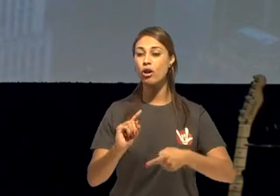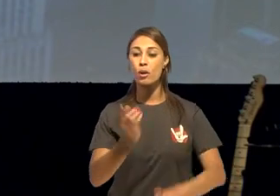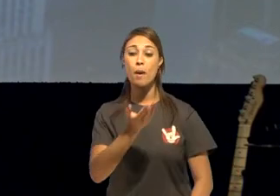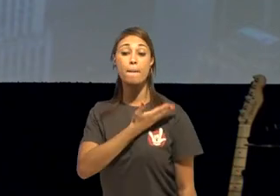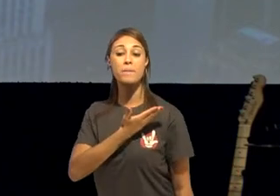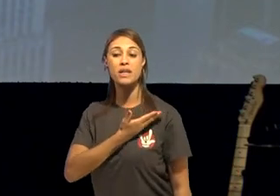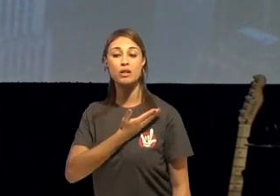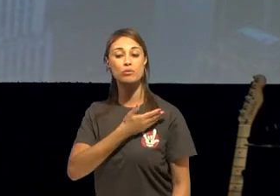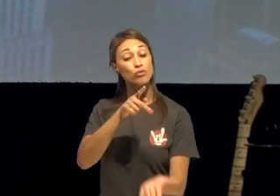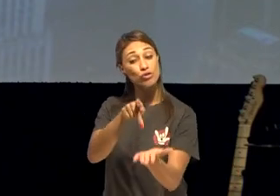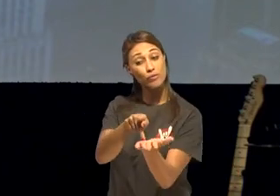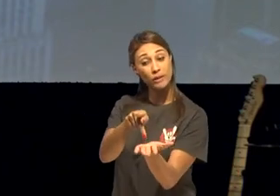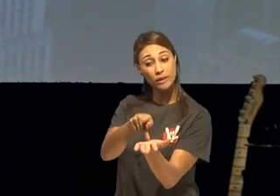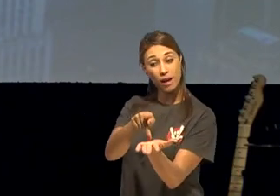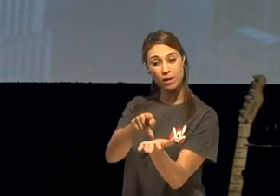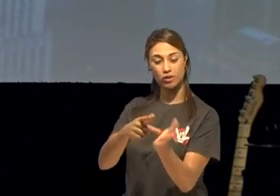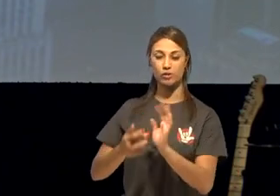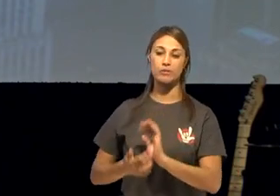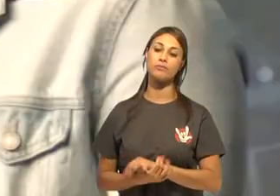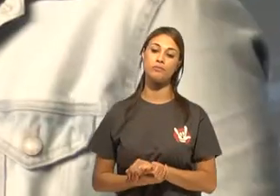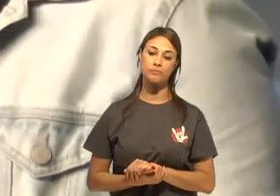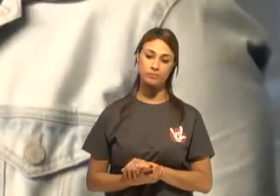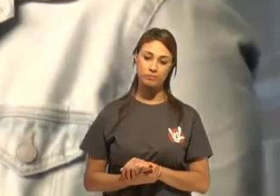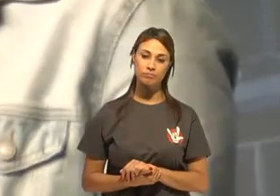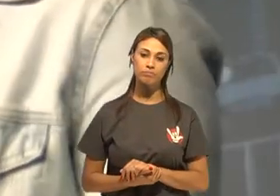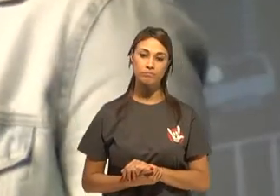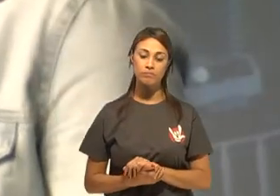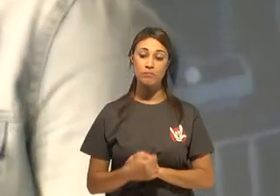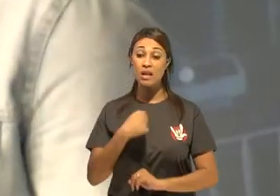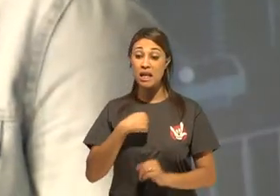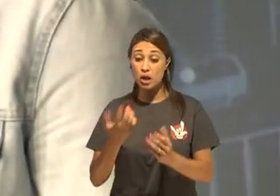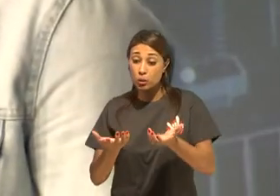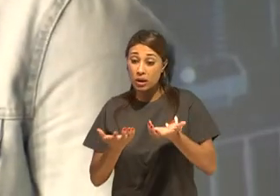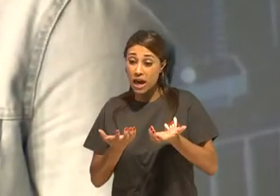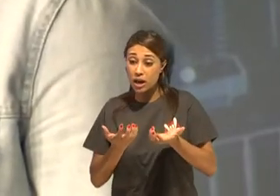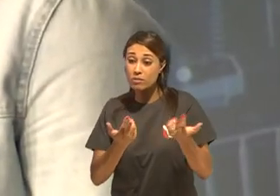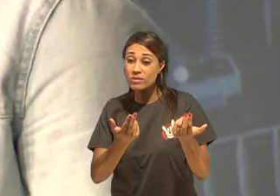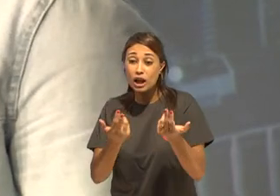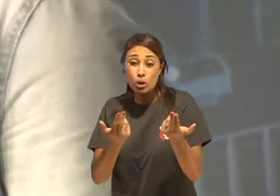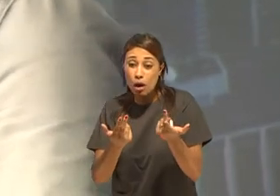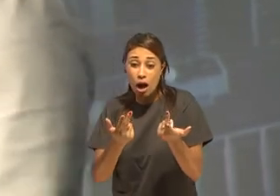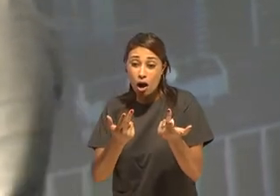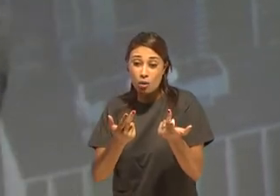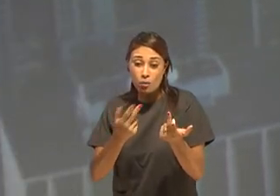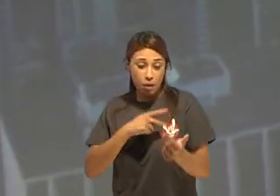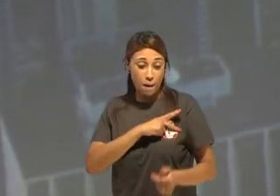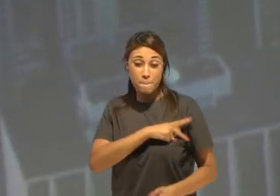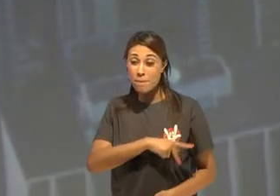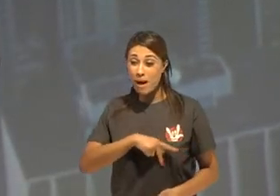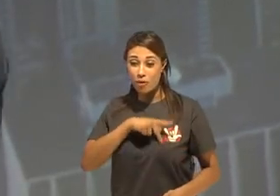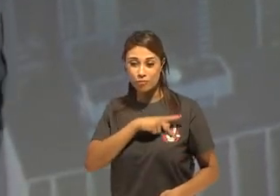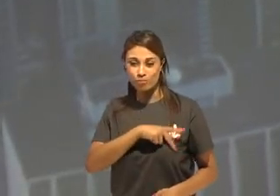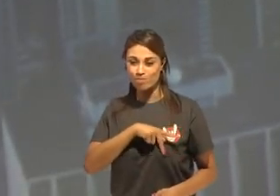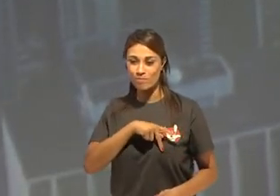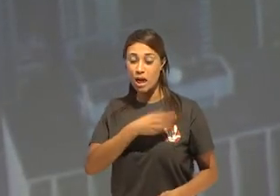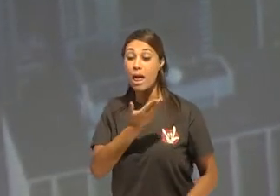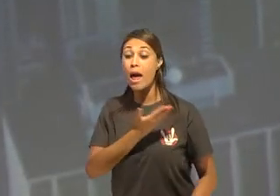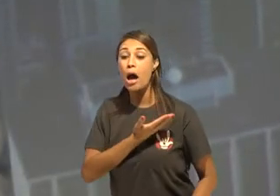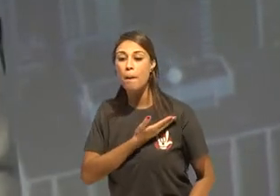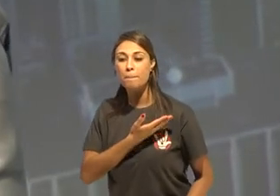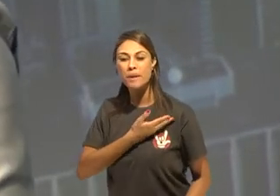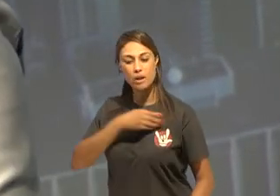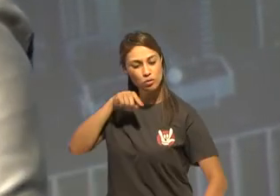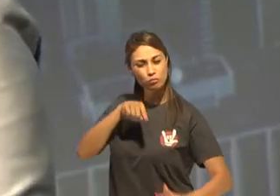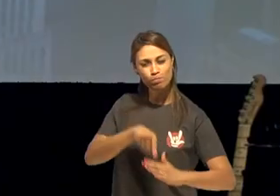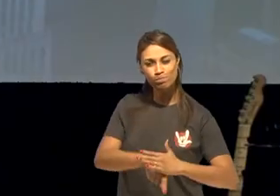Meus irmãos, eu quero ser alguém profundo. Não tem problema você ter milhares de